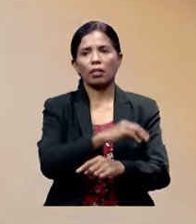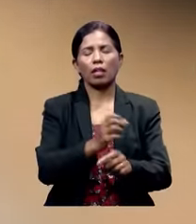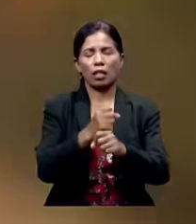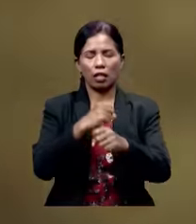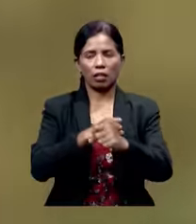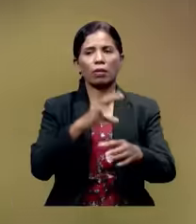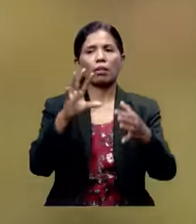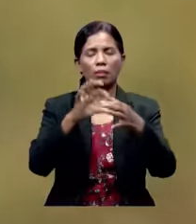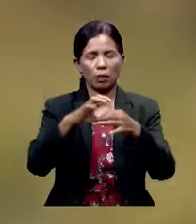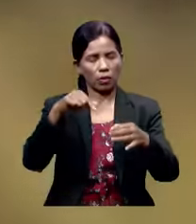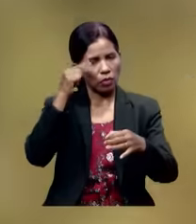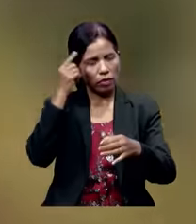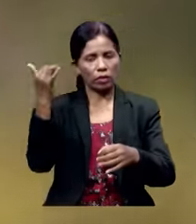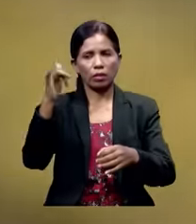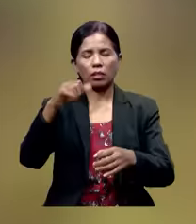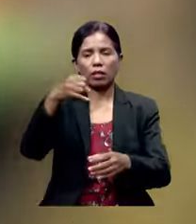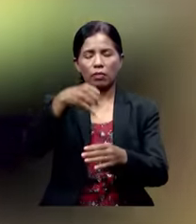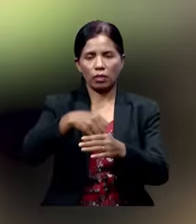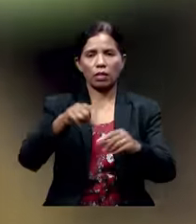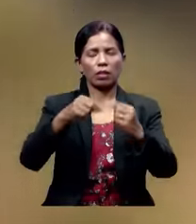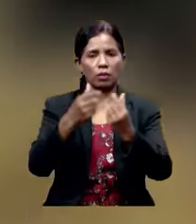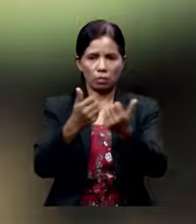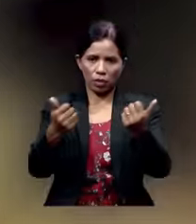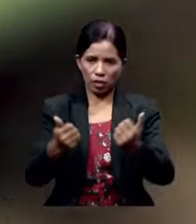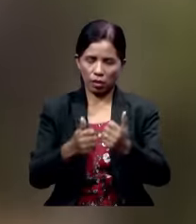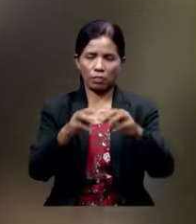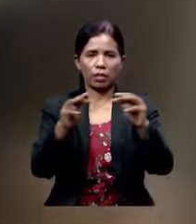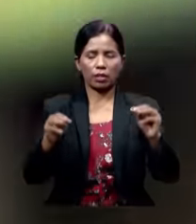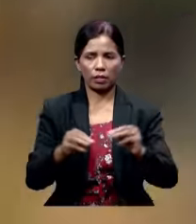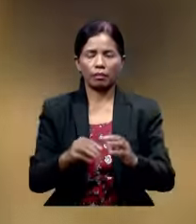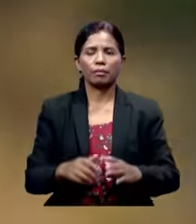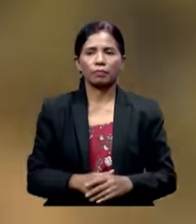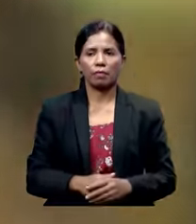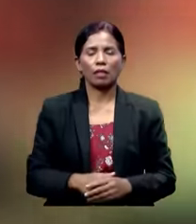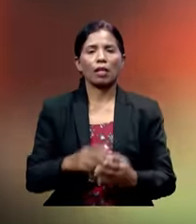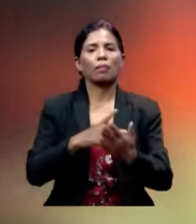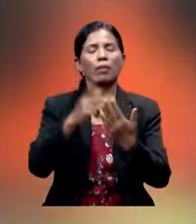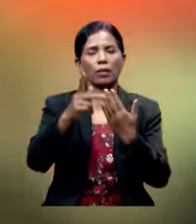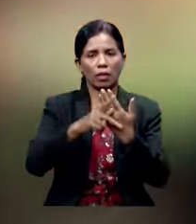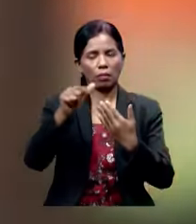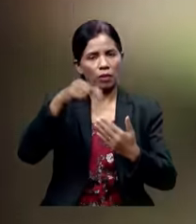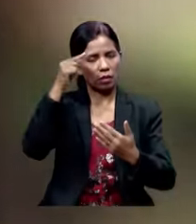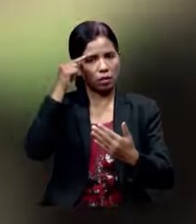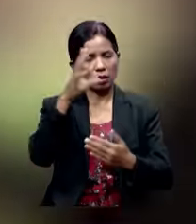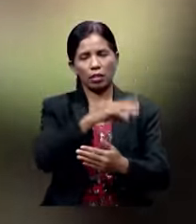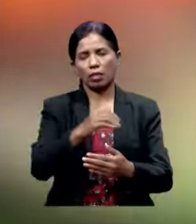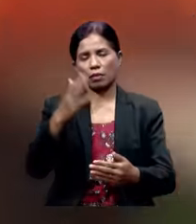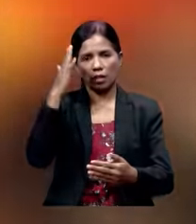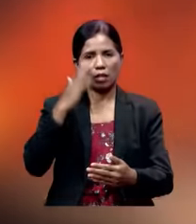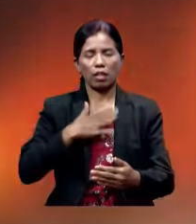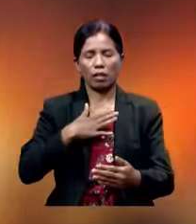konoba membro governo sira nebe involve iha grupo arte marciais. Programa governo nian tamba nomos iha unia